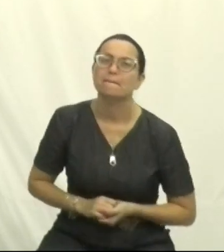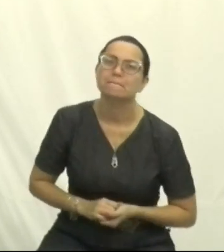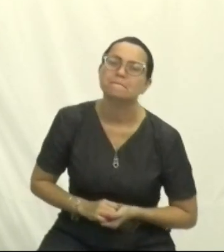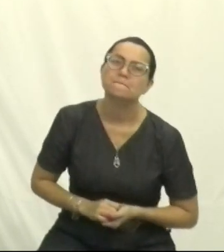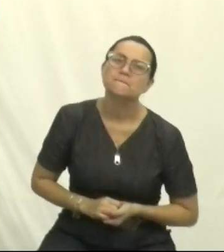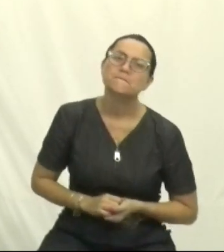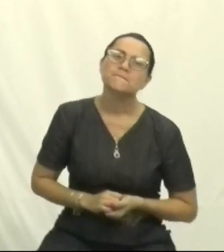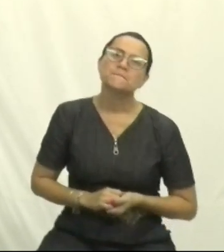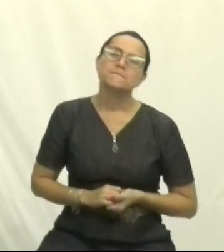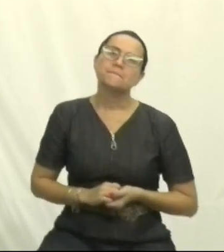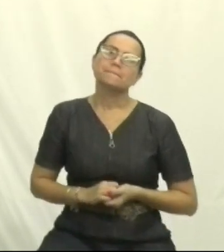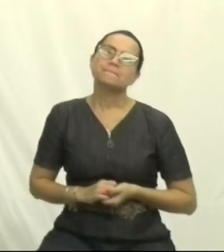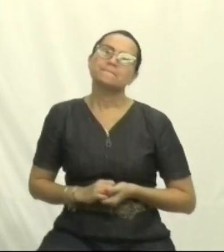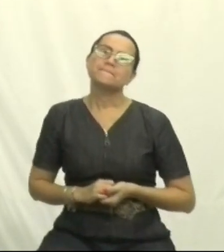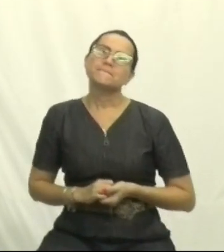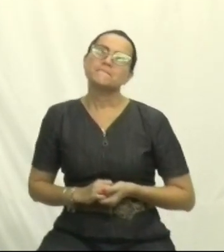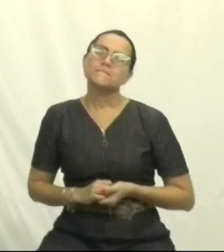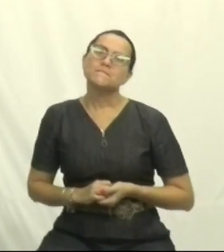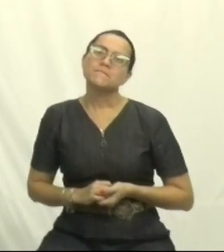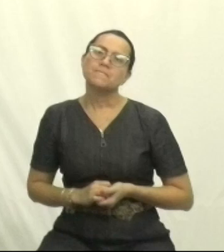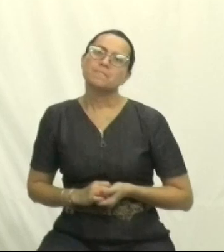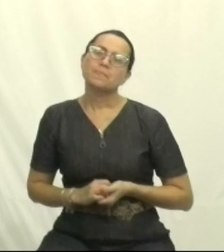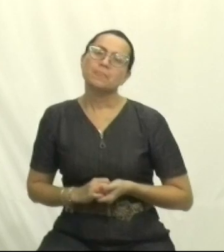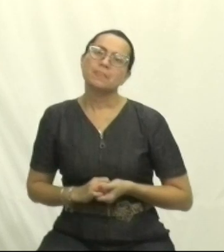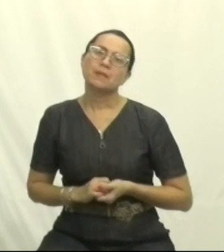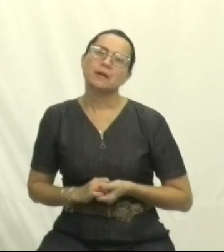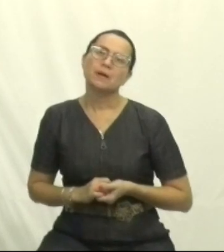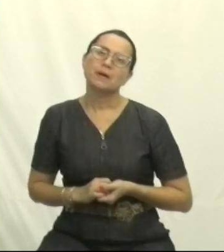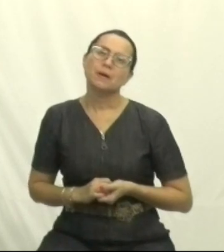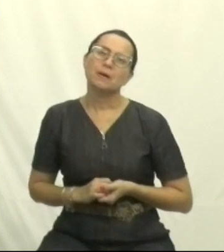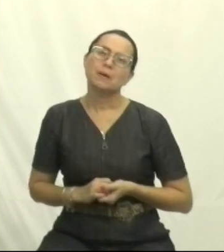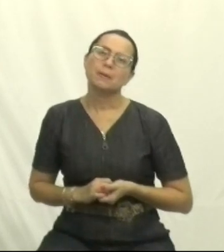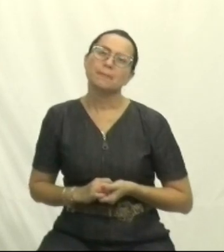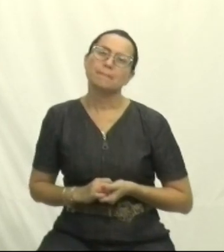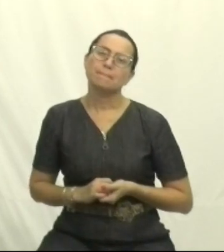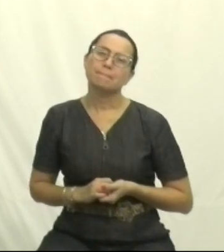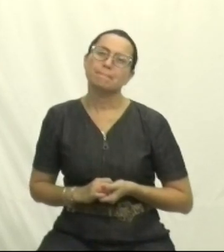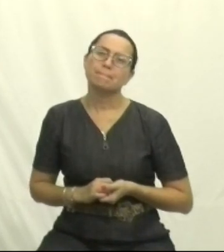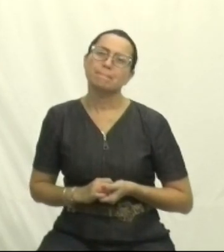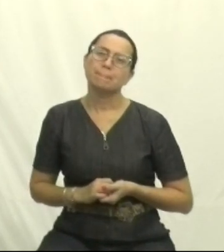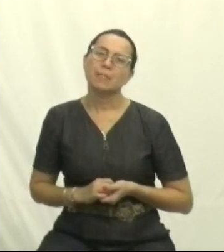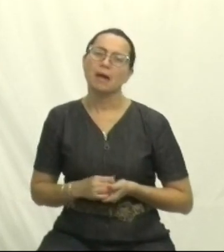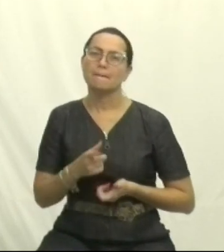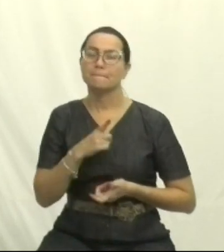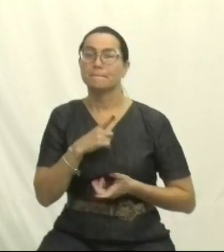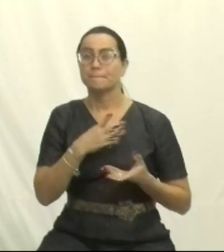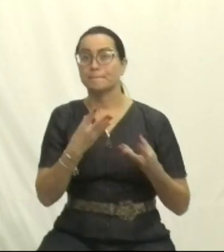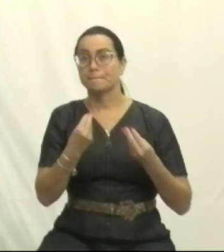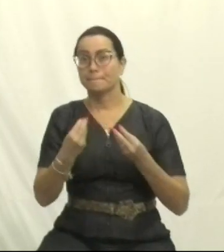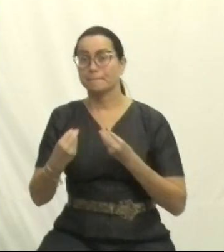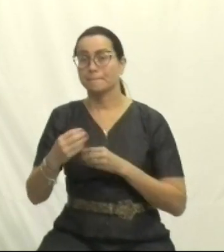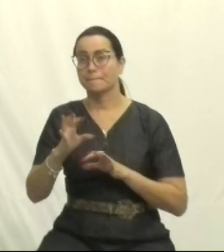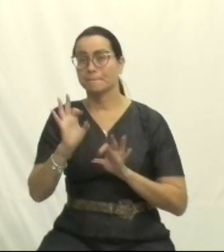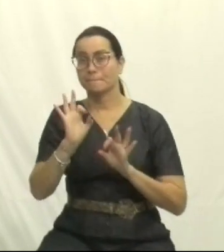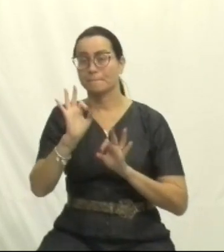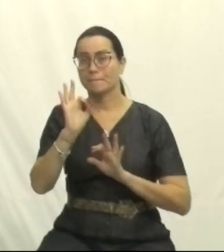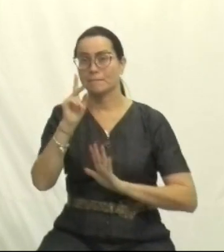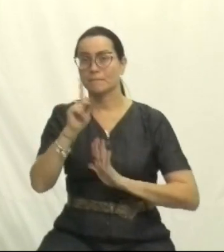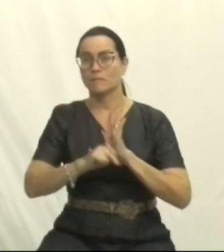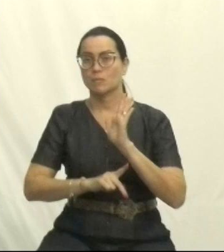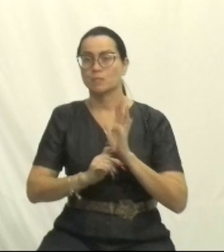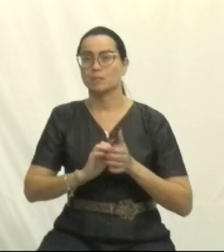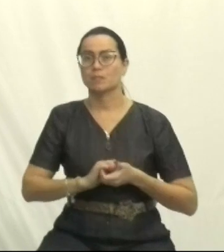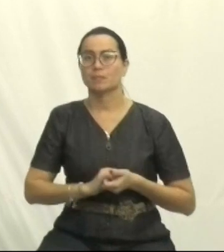citando... O Corpo de Bombeiros ele tem muitos projetos comunitários, mas eu gosto de citar esse, que é o Projeto Golfinho, que para mim é um dos